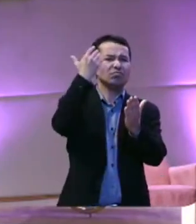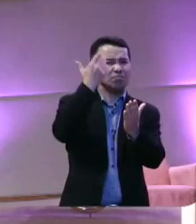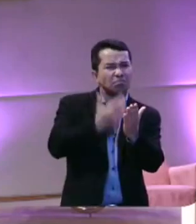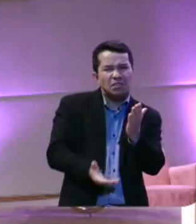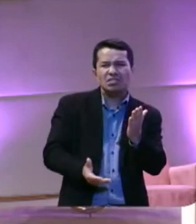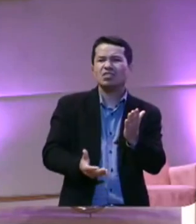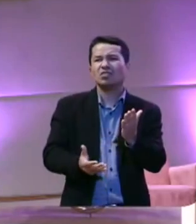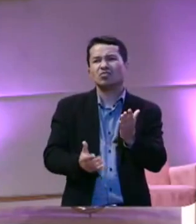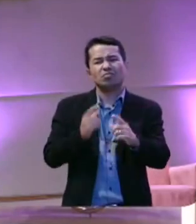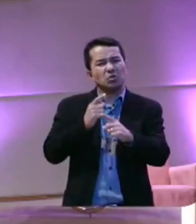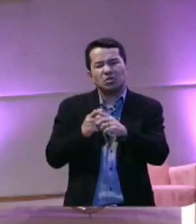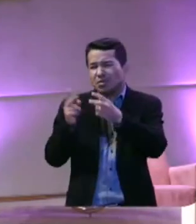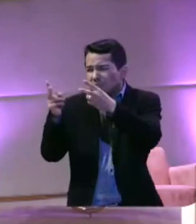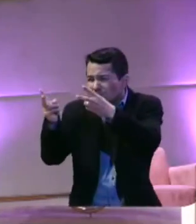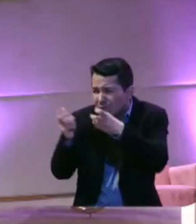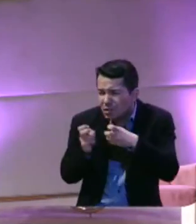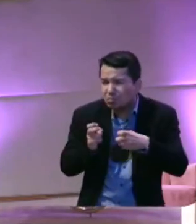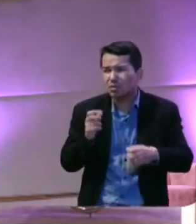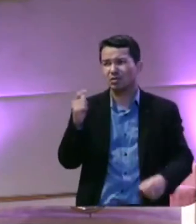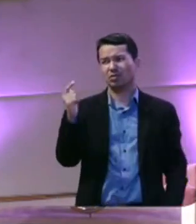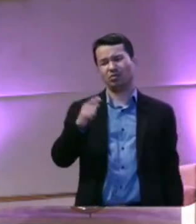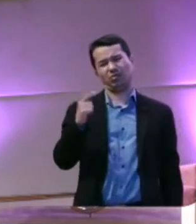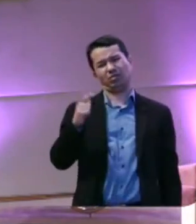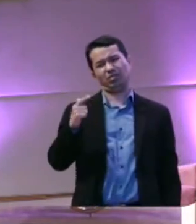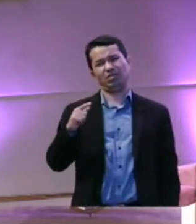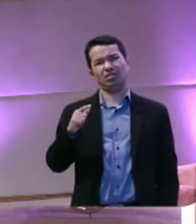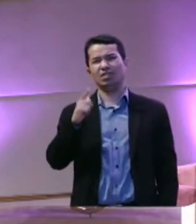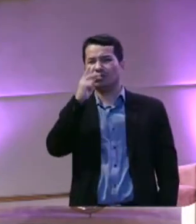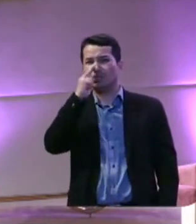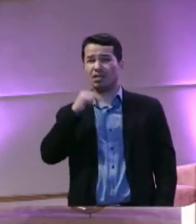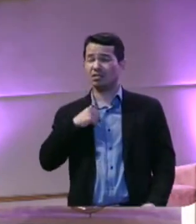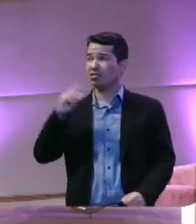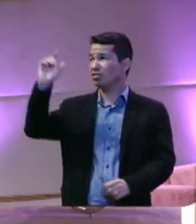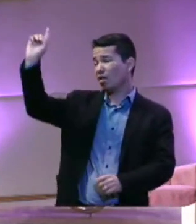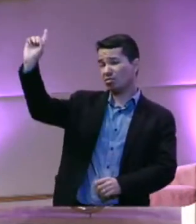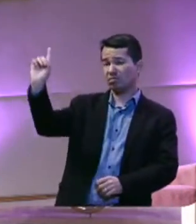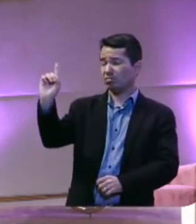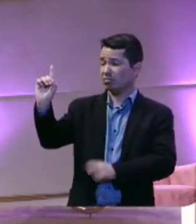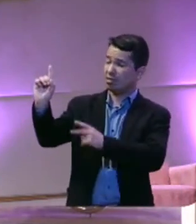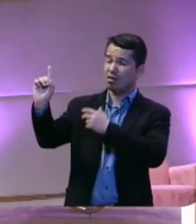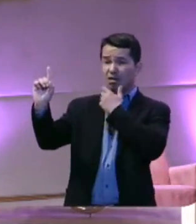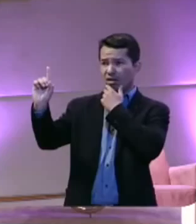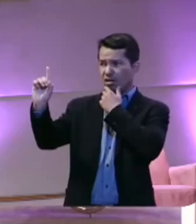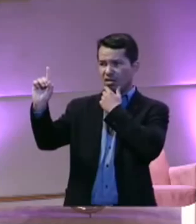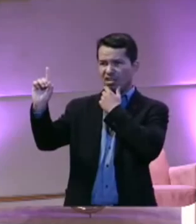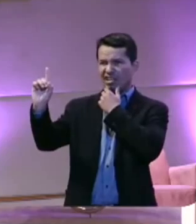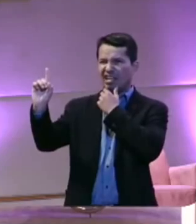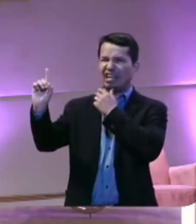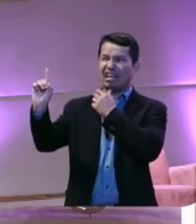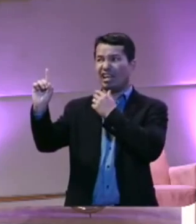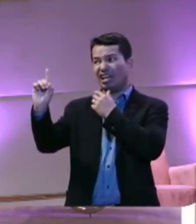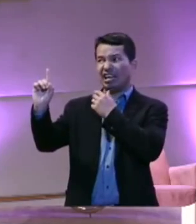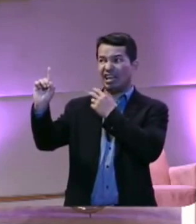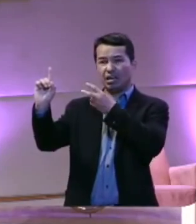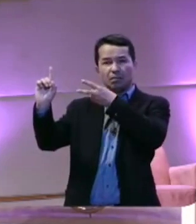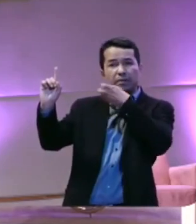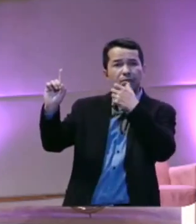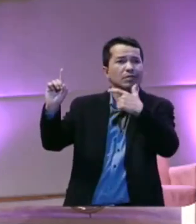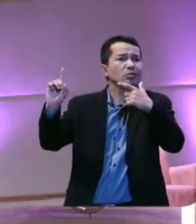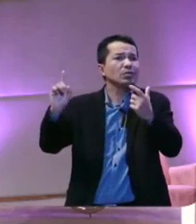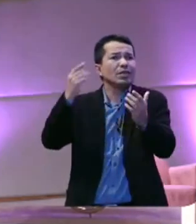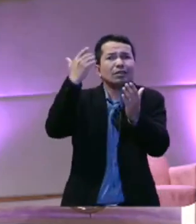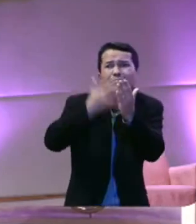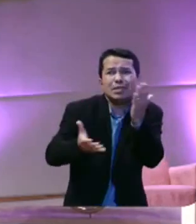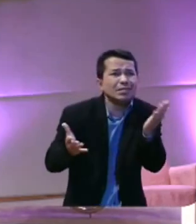sensibilidade suficiente em mim para me engajar e dizer: eu quero ser parte, eu quero fazer parte. E eu deixei esse tempo